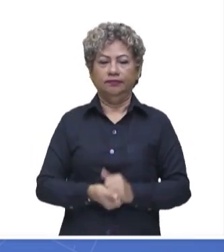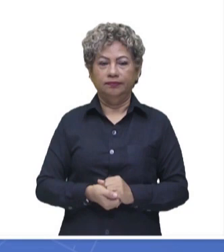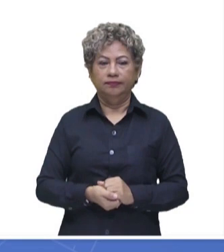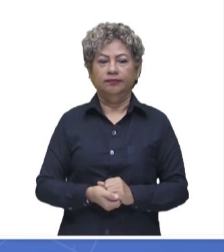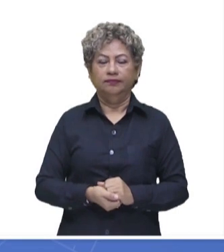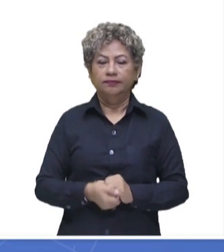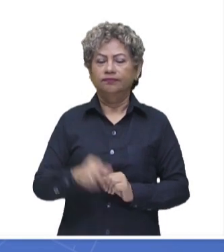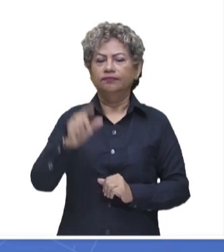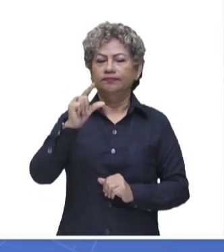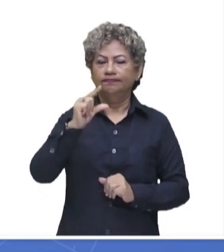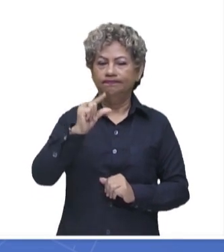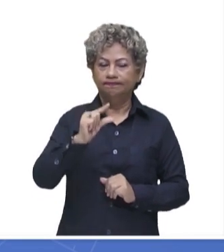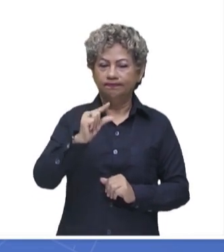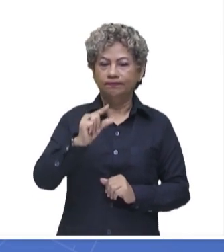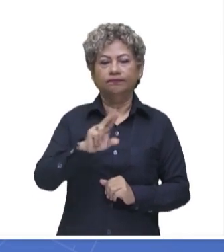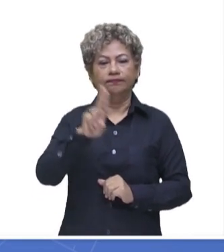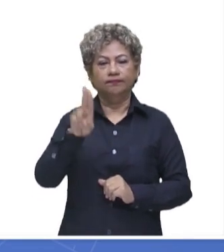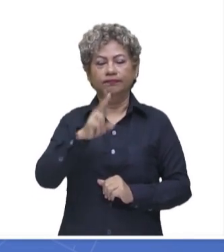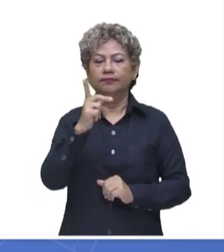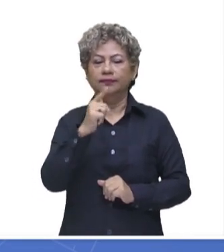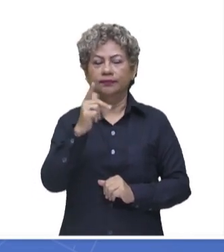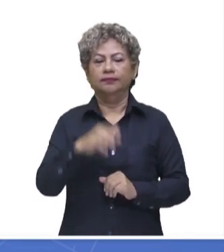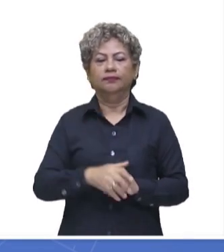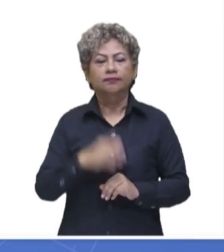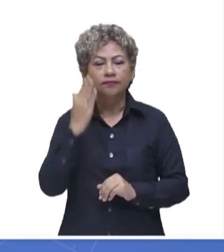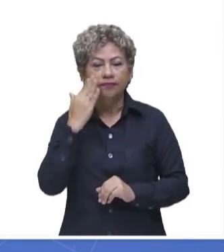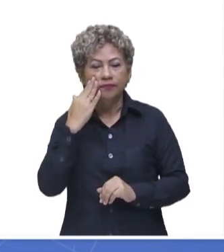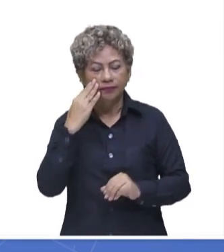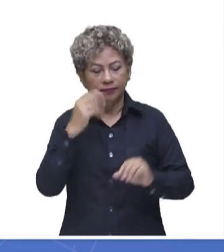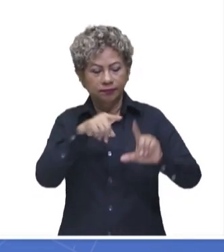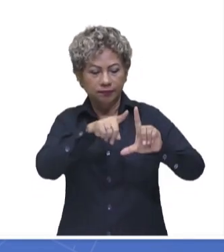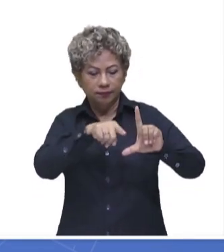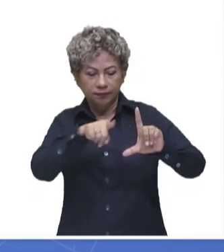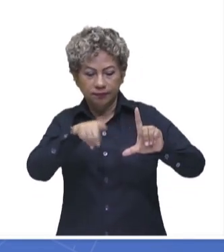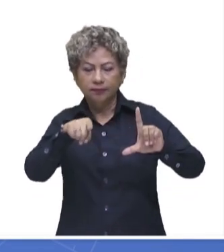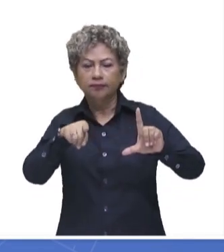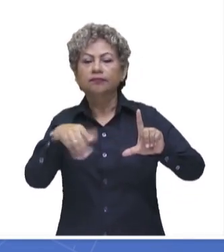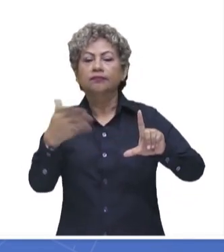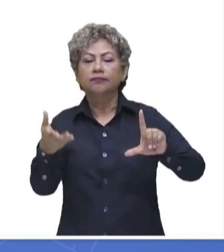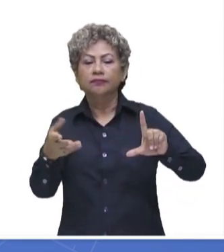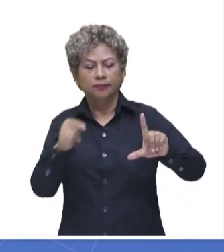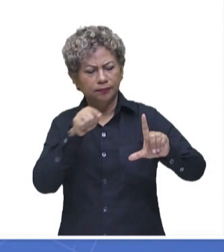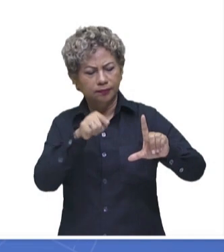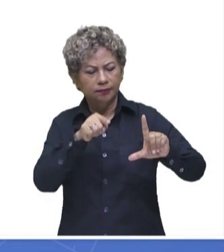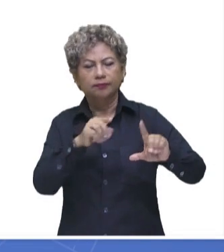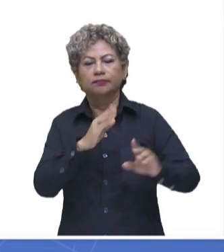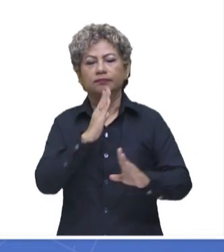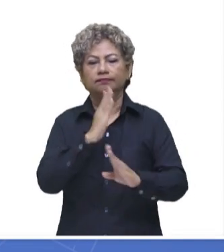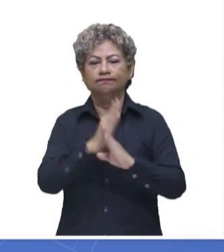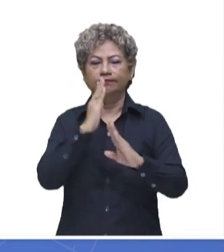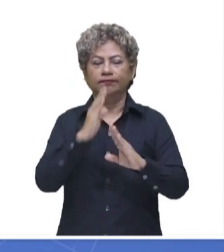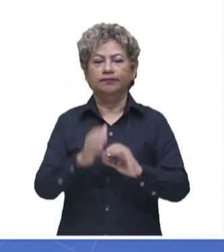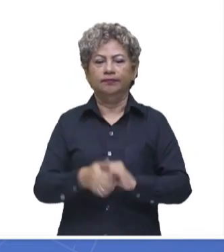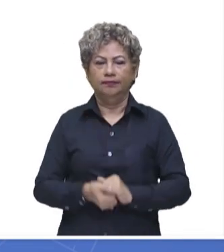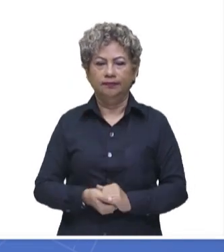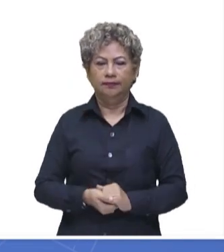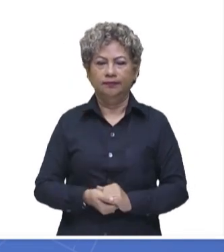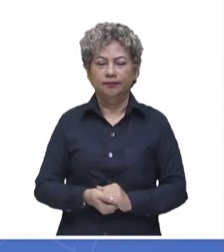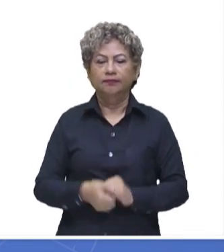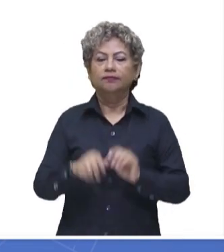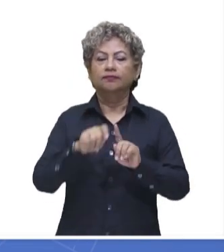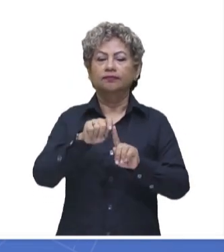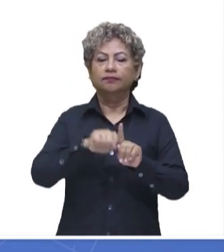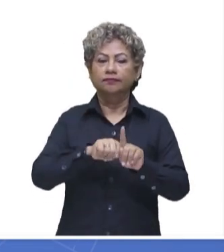a menor? Né? Qual é a menor? Então, nós temos aí esse gráfico, ele é gerado através